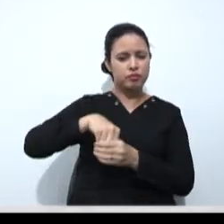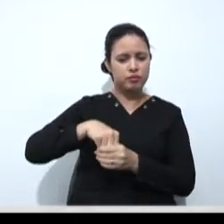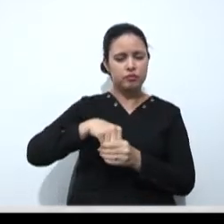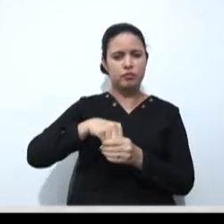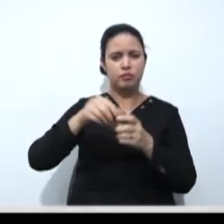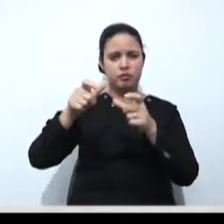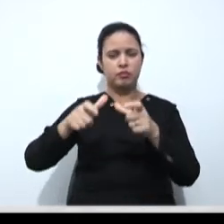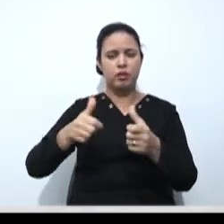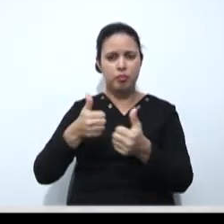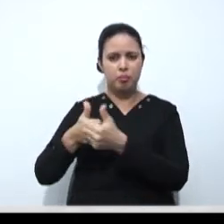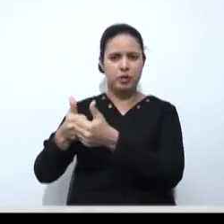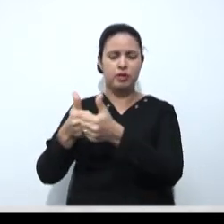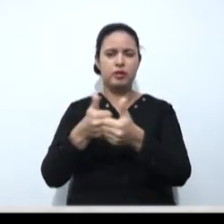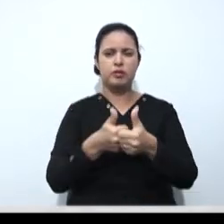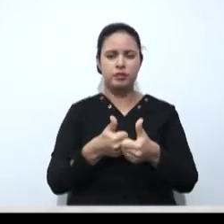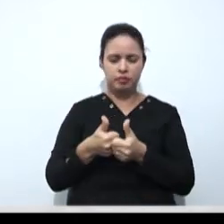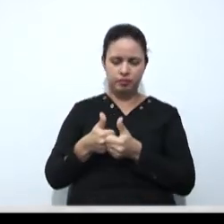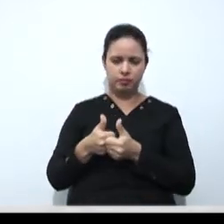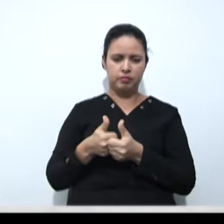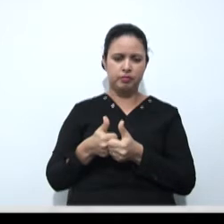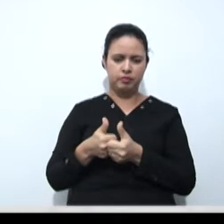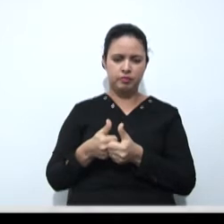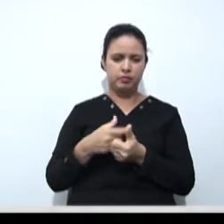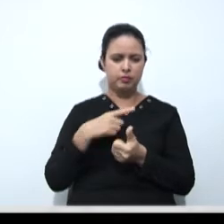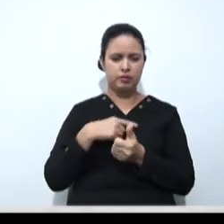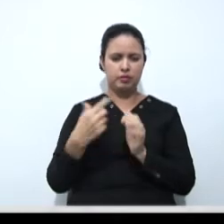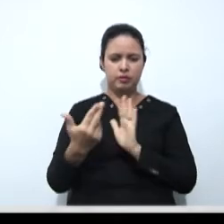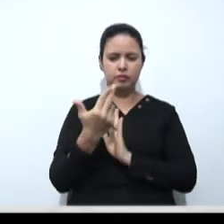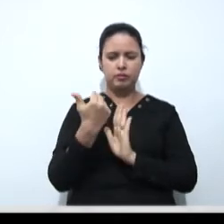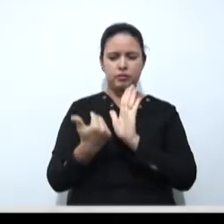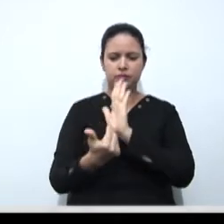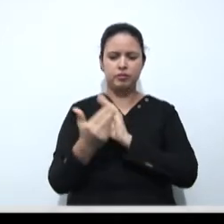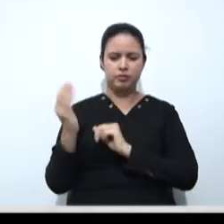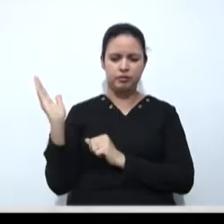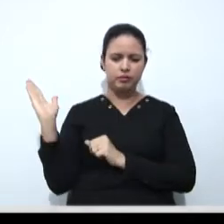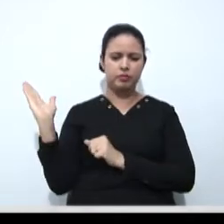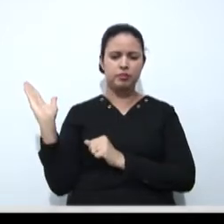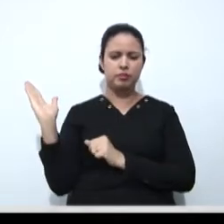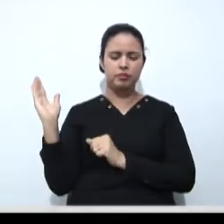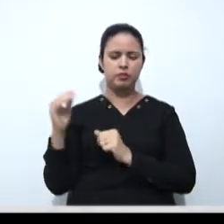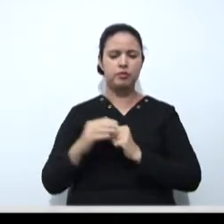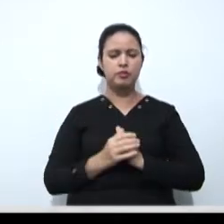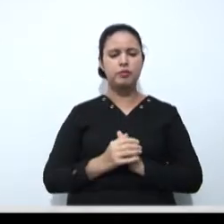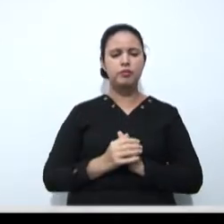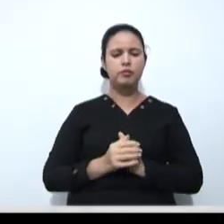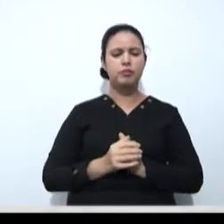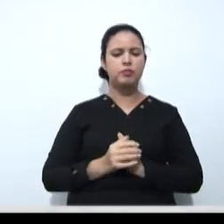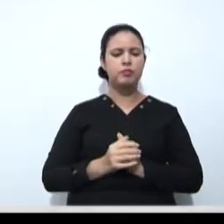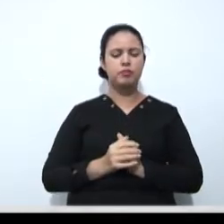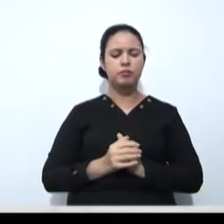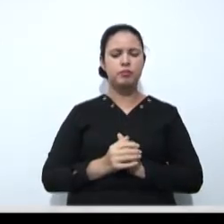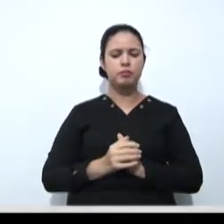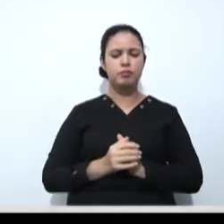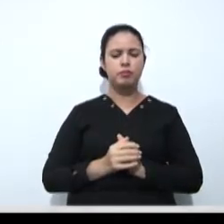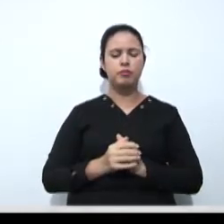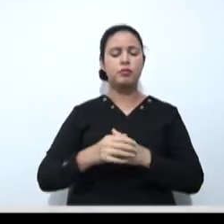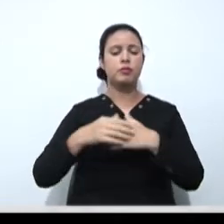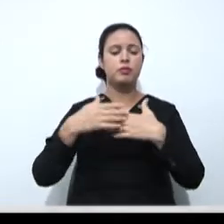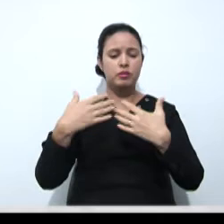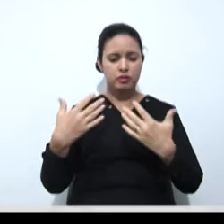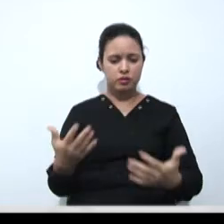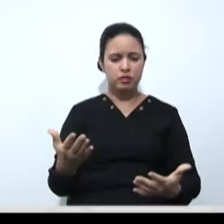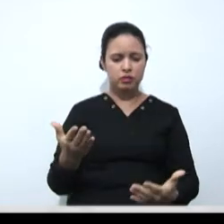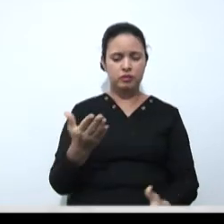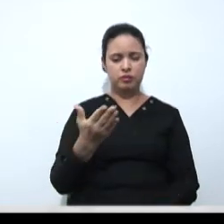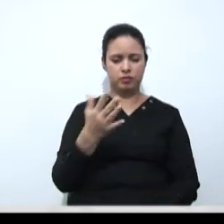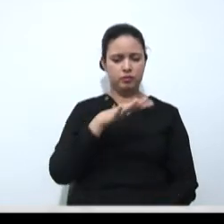local mais próximo da cooperativa. Aqui a gente tem uma dinâmica em que a gente pode entender que nesse ambiente local, onde tem o